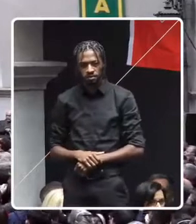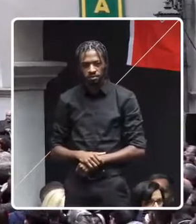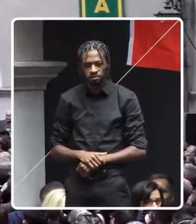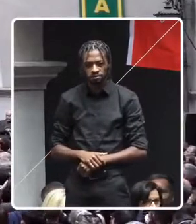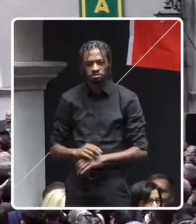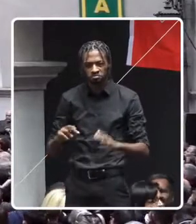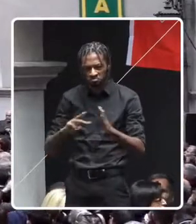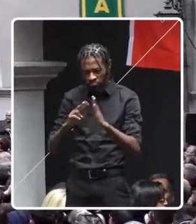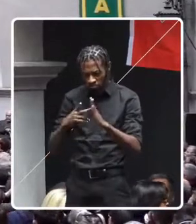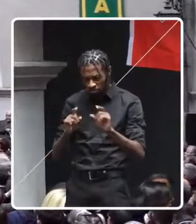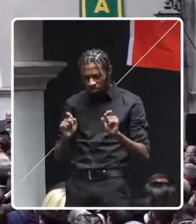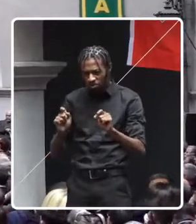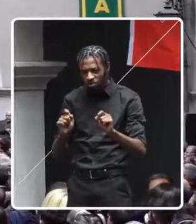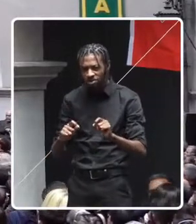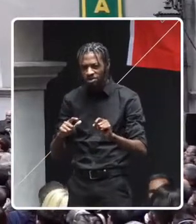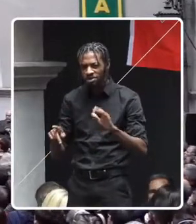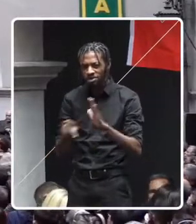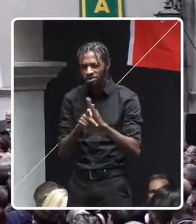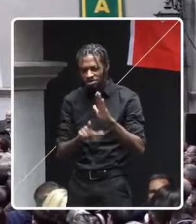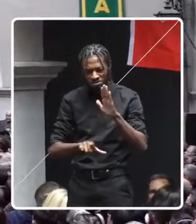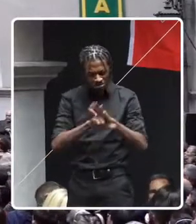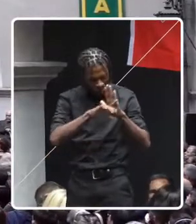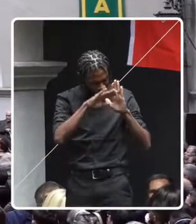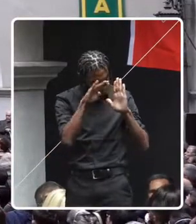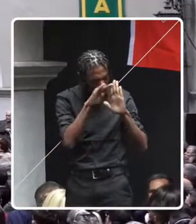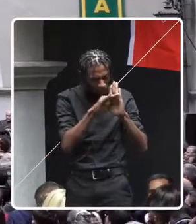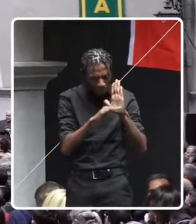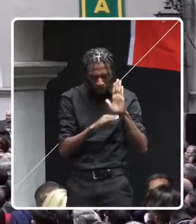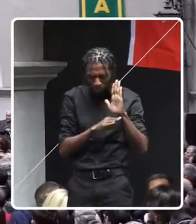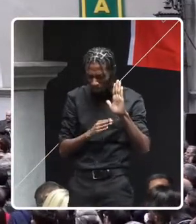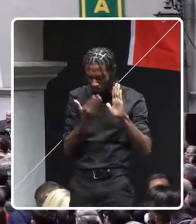Isso significa Estado Democrático de Direito já.